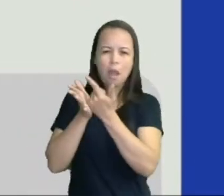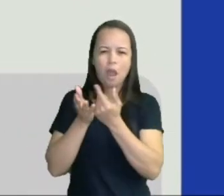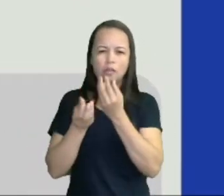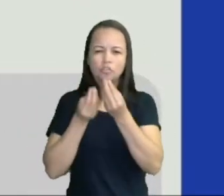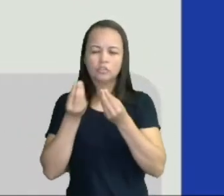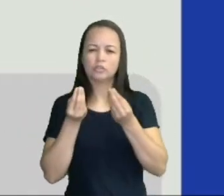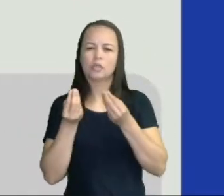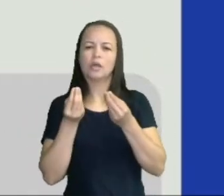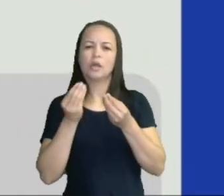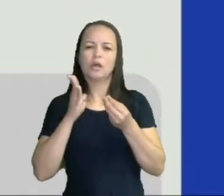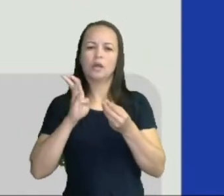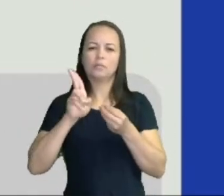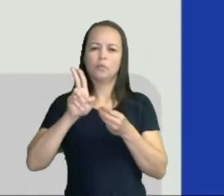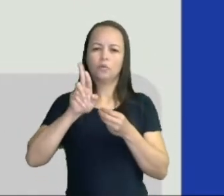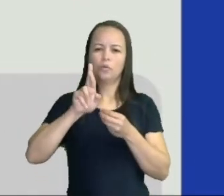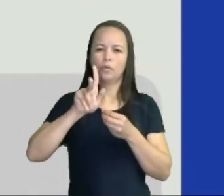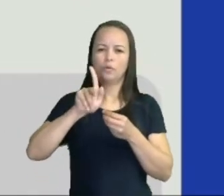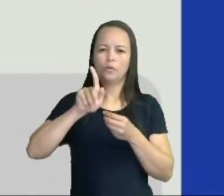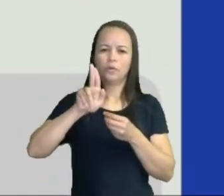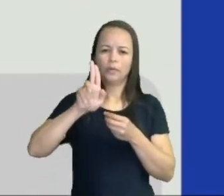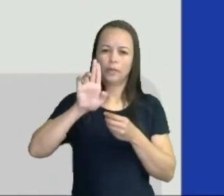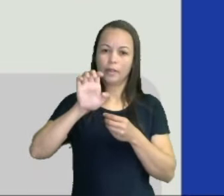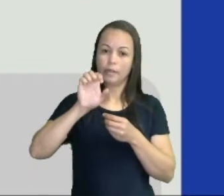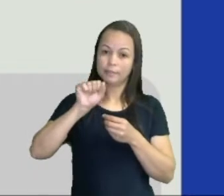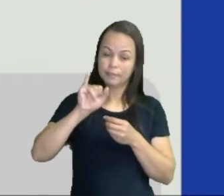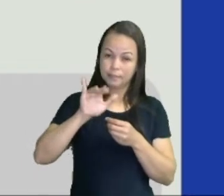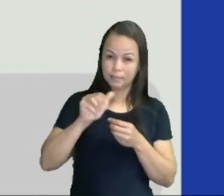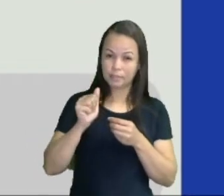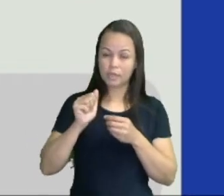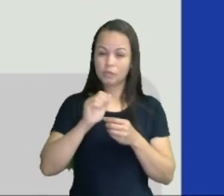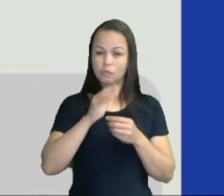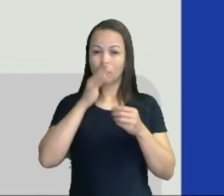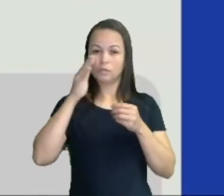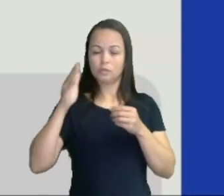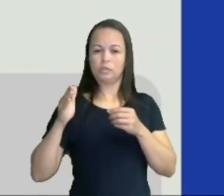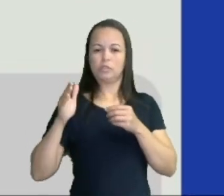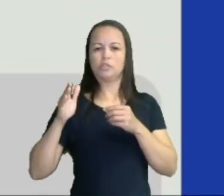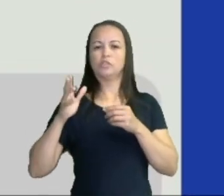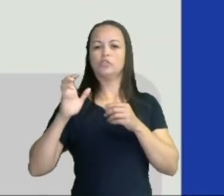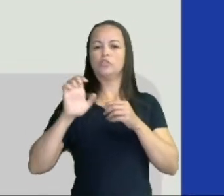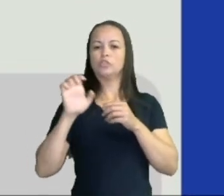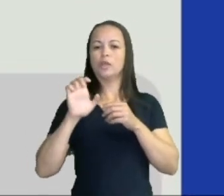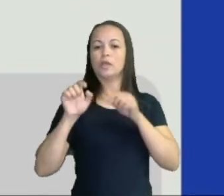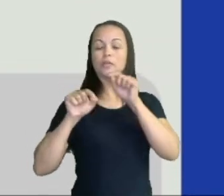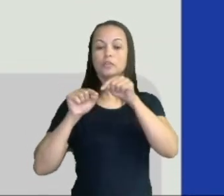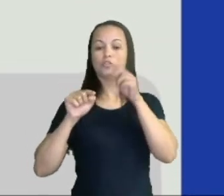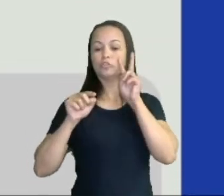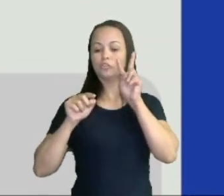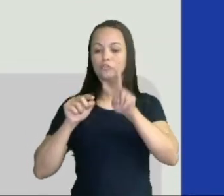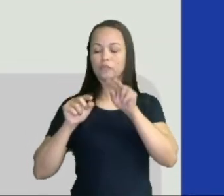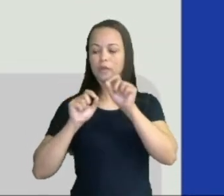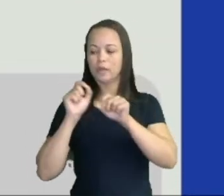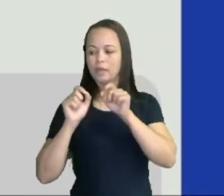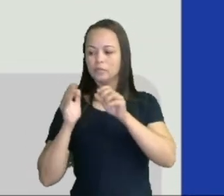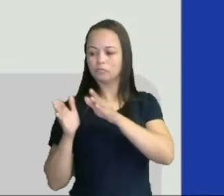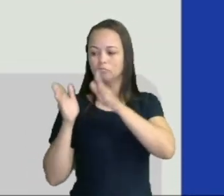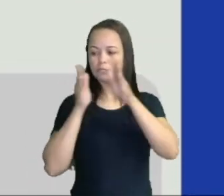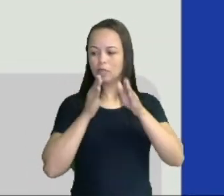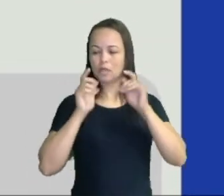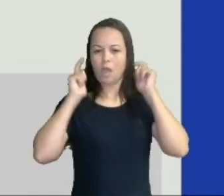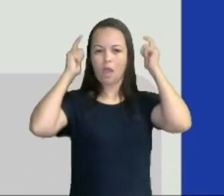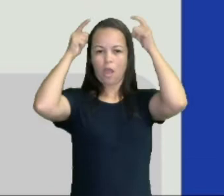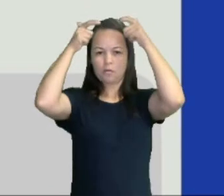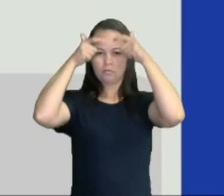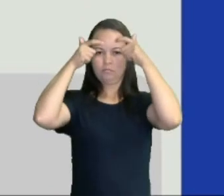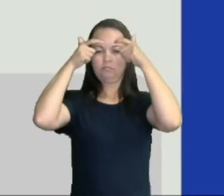à burguesia. Aí no canto esquerdo, em cima, a gente vê uma figura de uma pessoa que é da nobreza. E